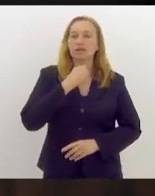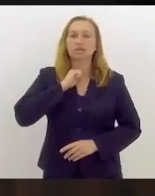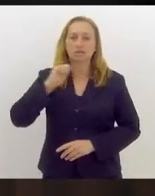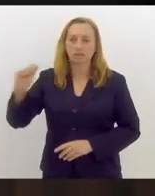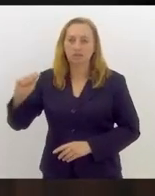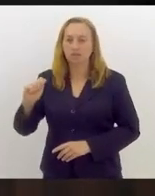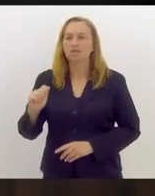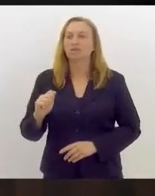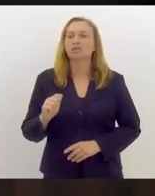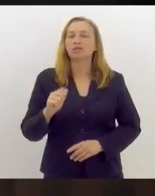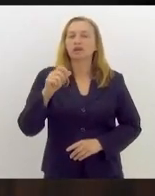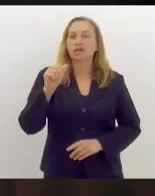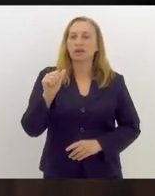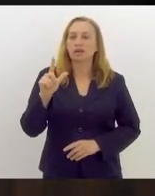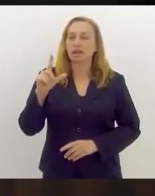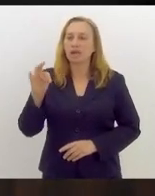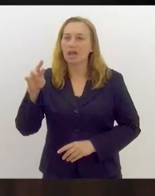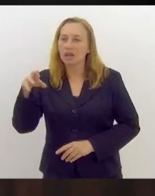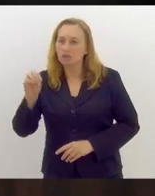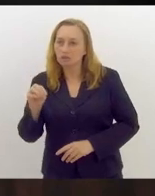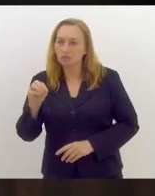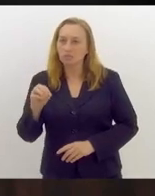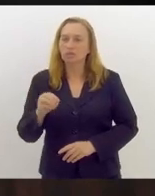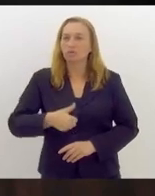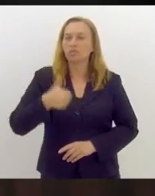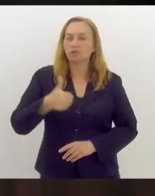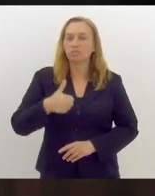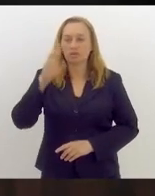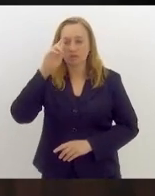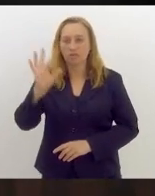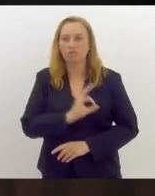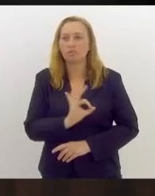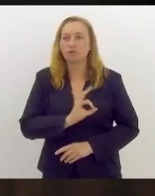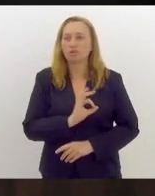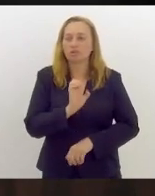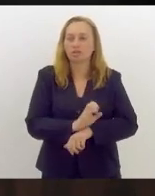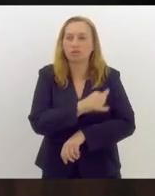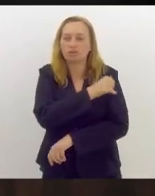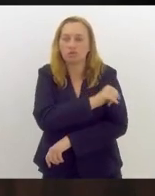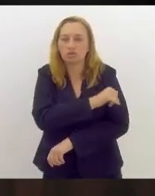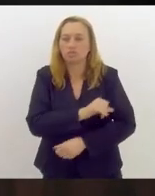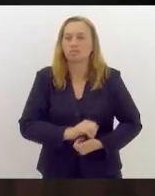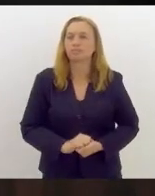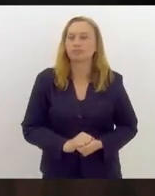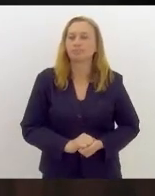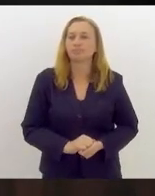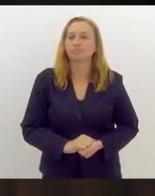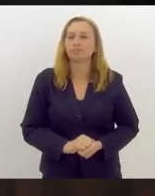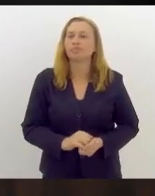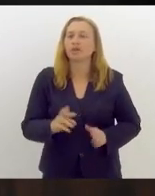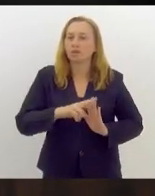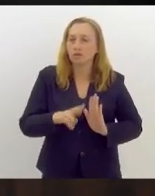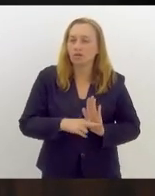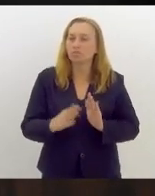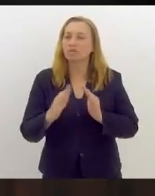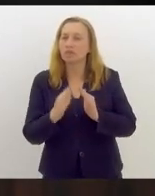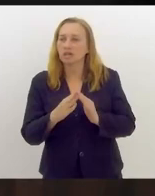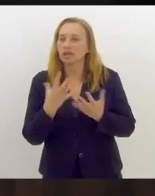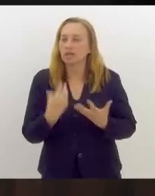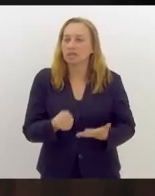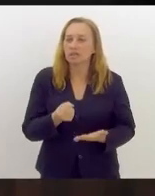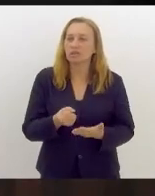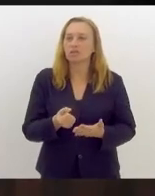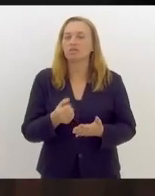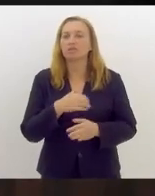ao Senhor Leandro de Souza Siqueira primeiro sargento da Polícia Militar do Estado do Rio de Janeiro parecendo da comissão novas internos proposição